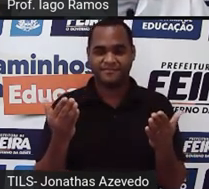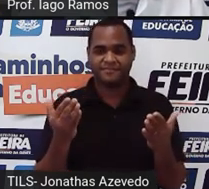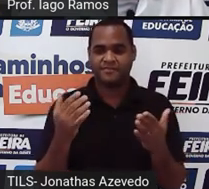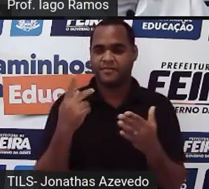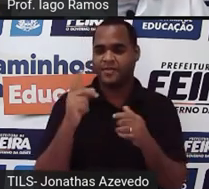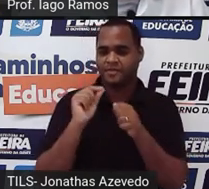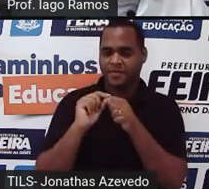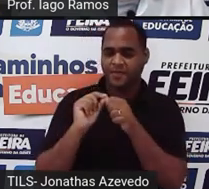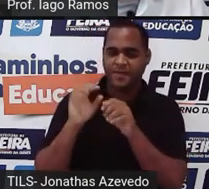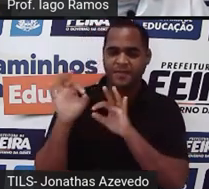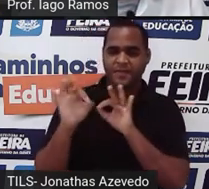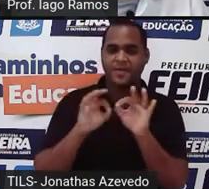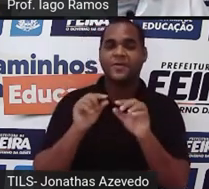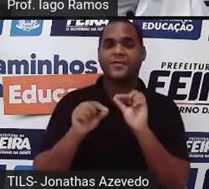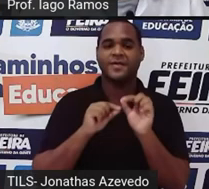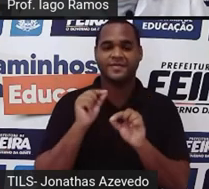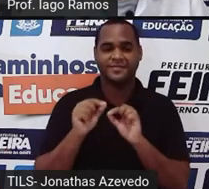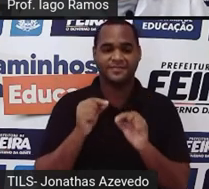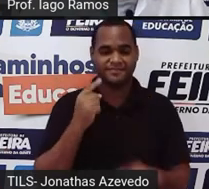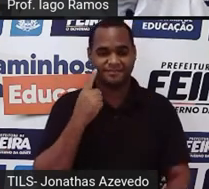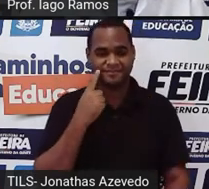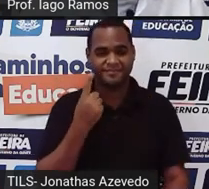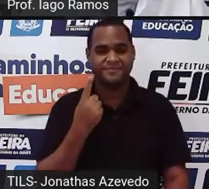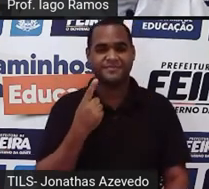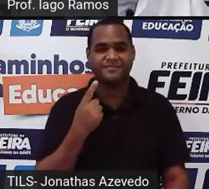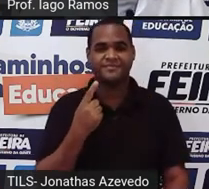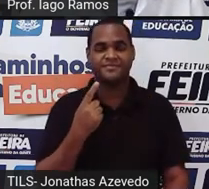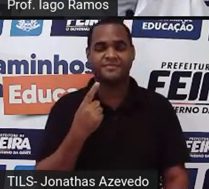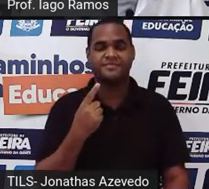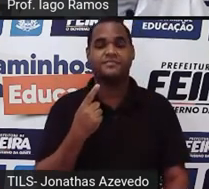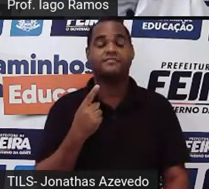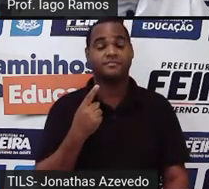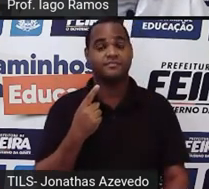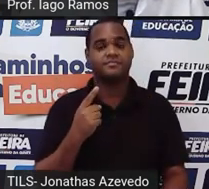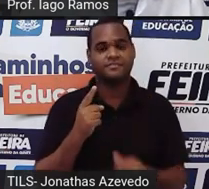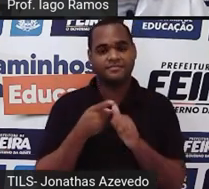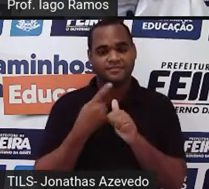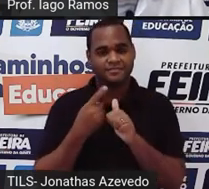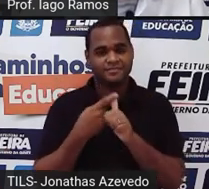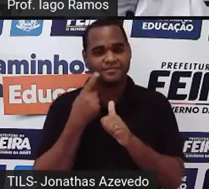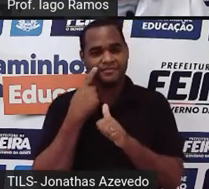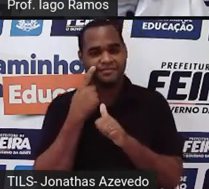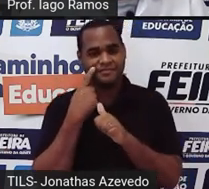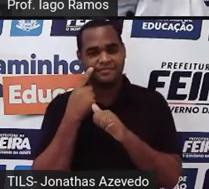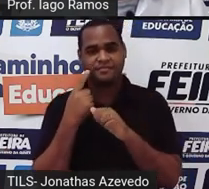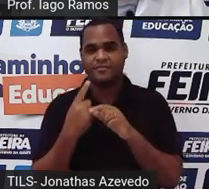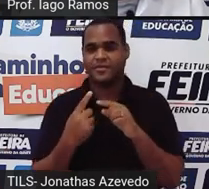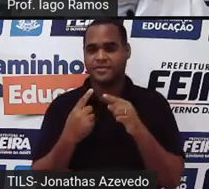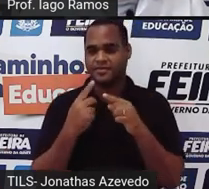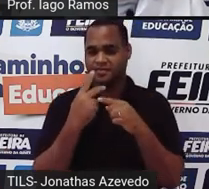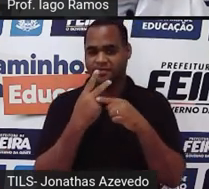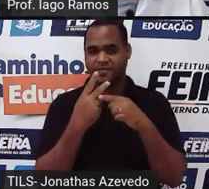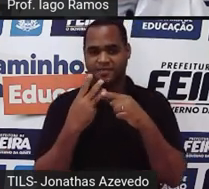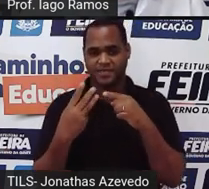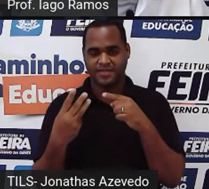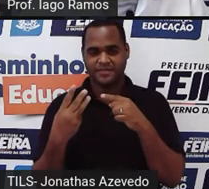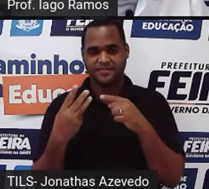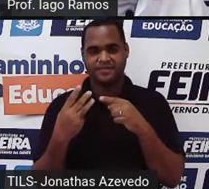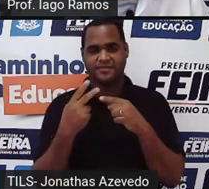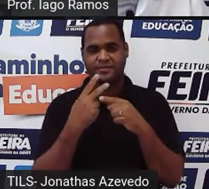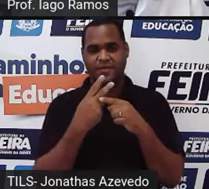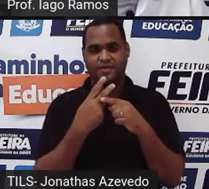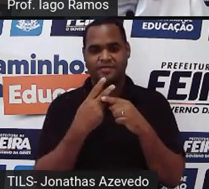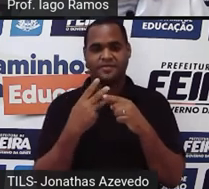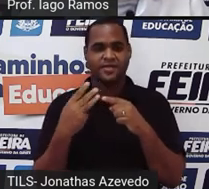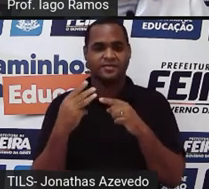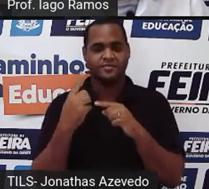feito dessa forma aqui. A gente vai fazer essa potência de potência primeiro, que a gente tem ali uma